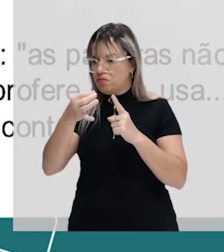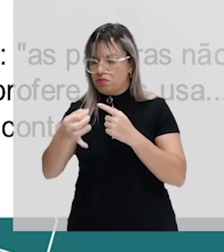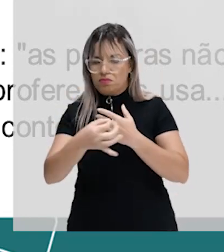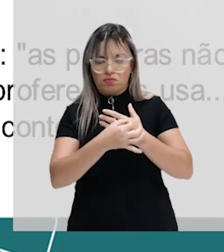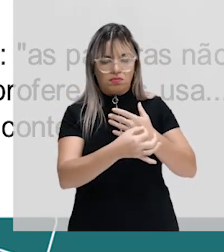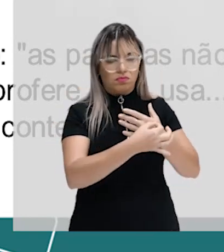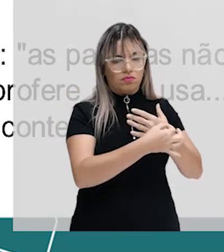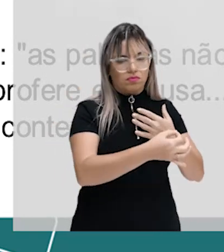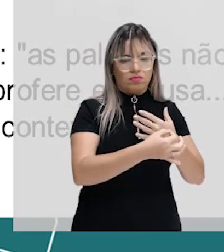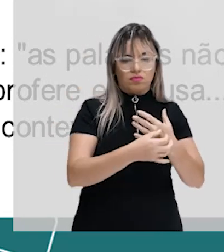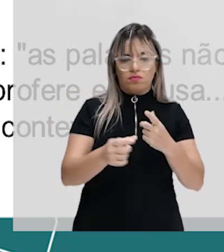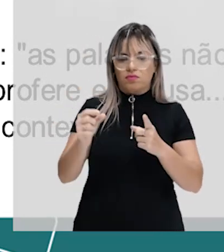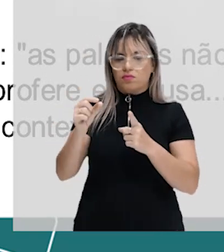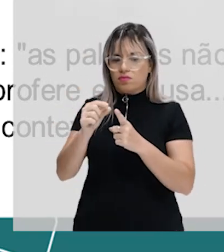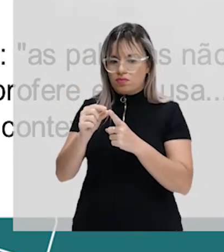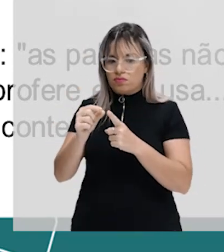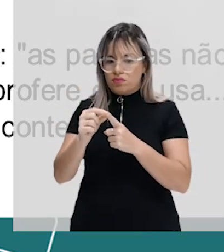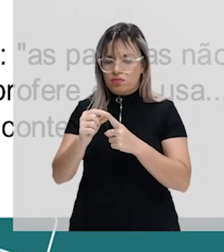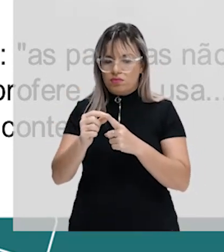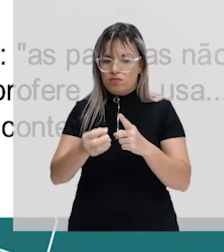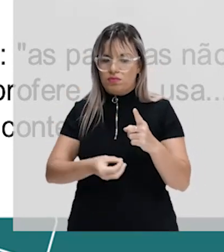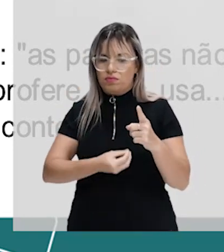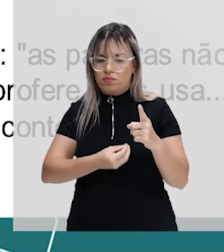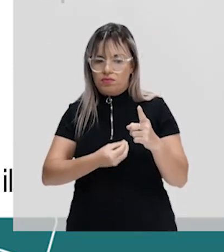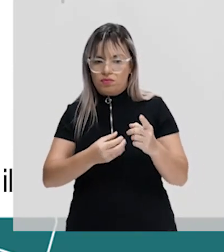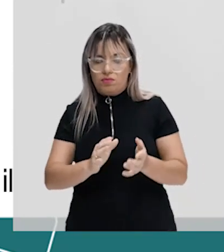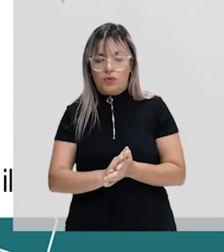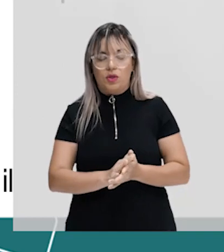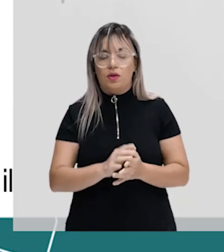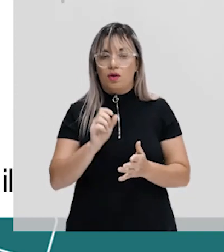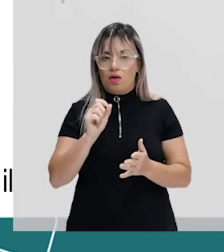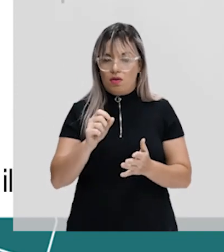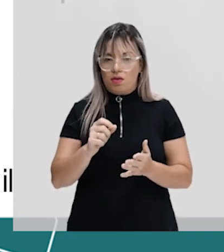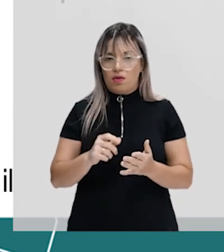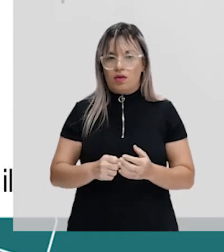soltas. Fala de palavras vivas, diz o autor.